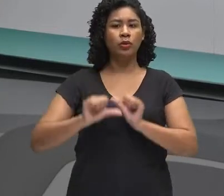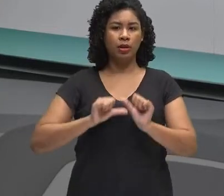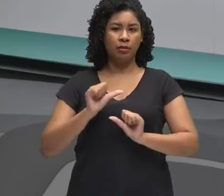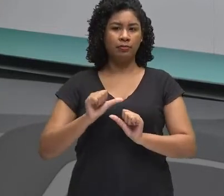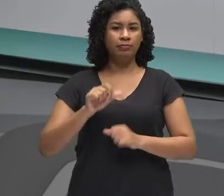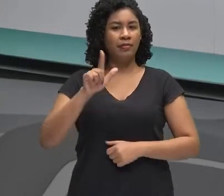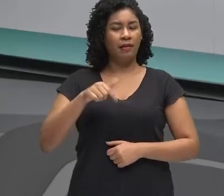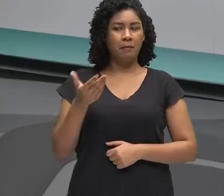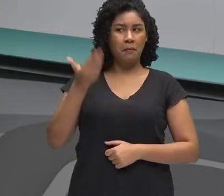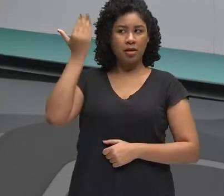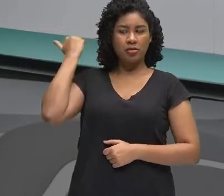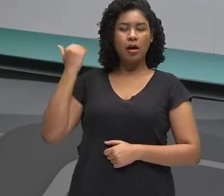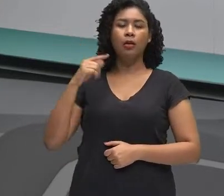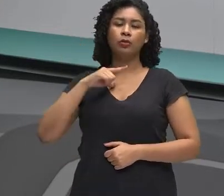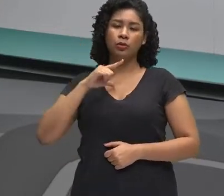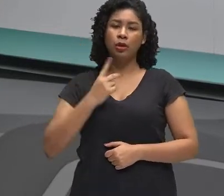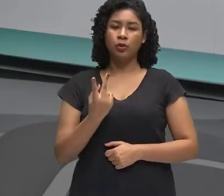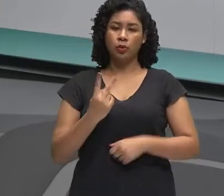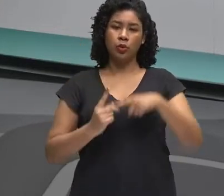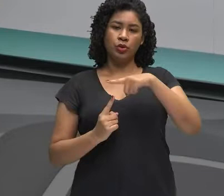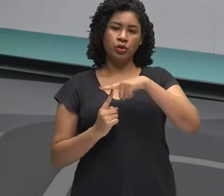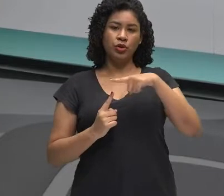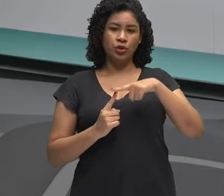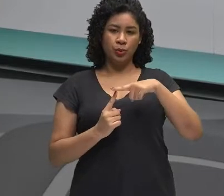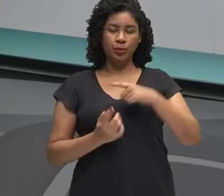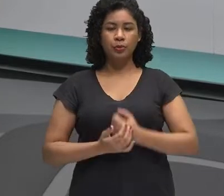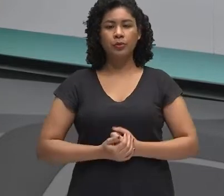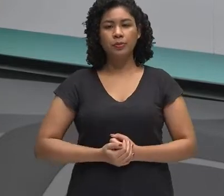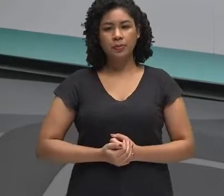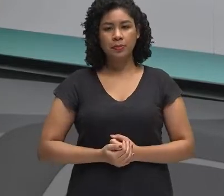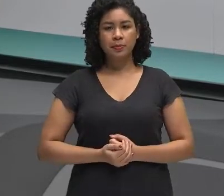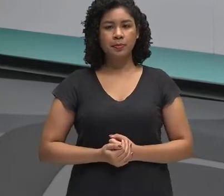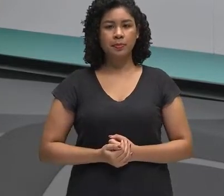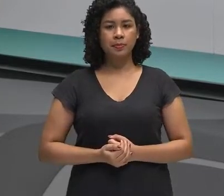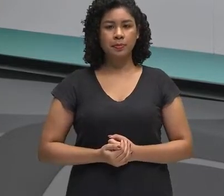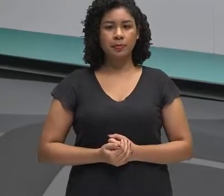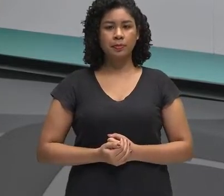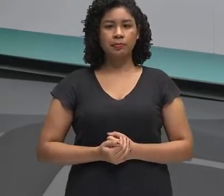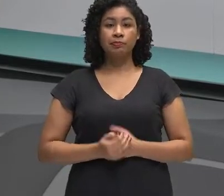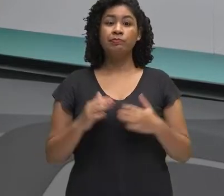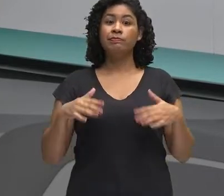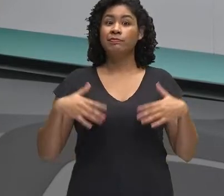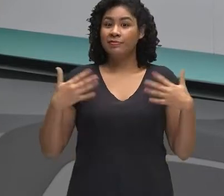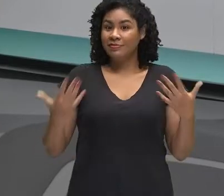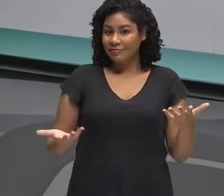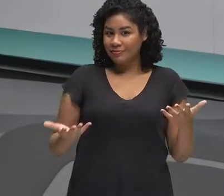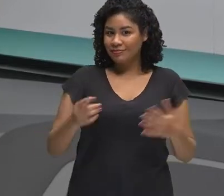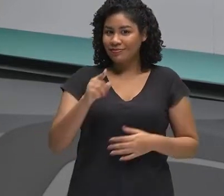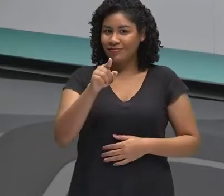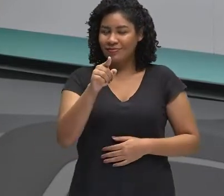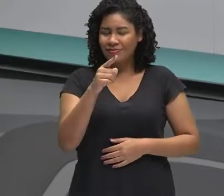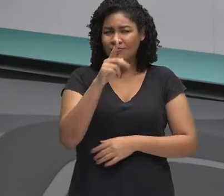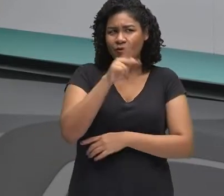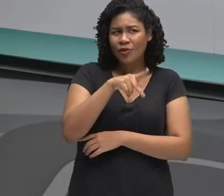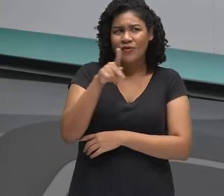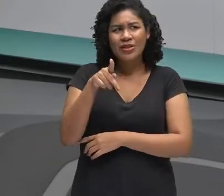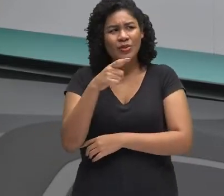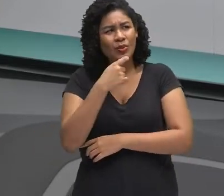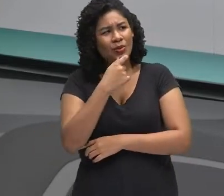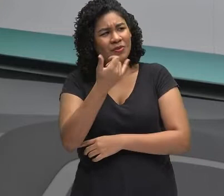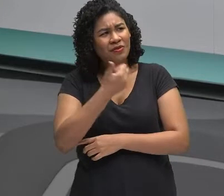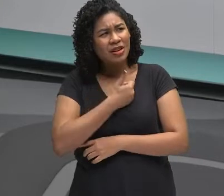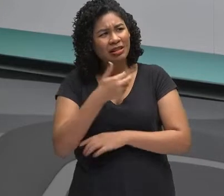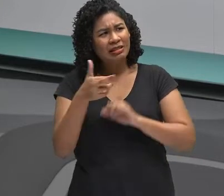do passado. Tudo bem? Então, você quer me dizer, teacher, que não tem